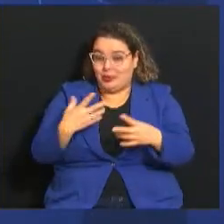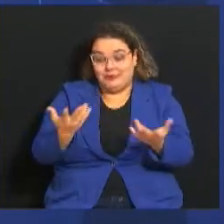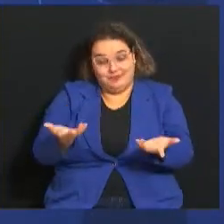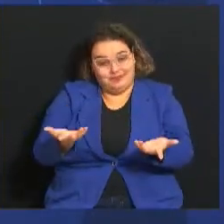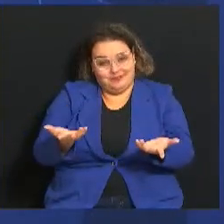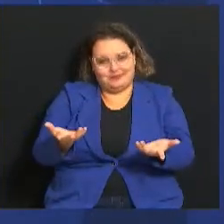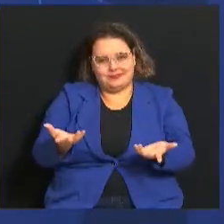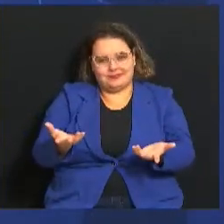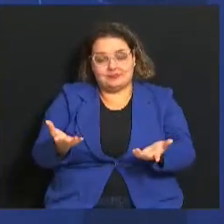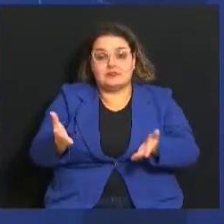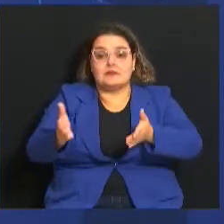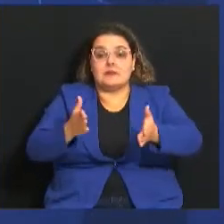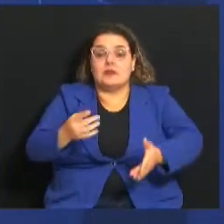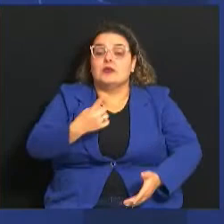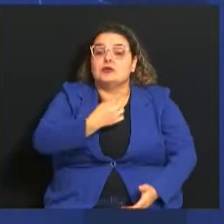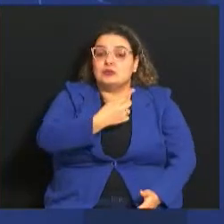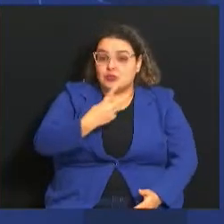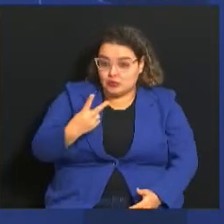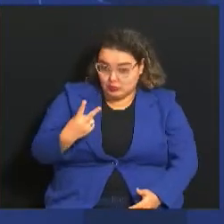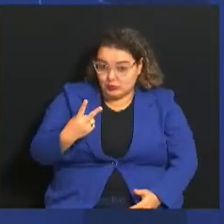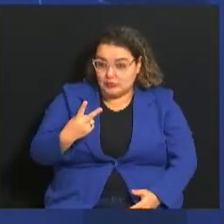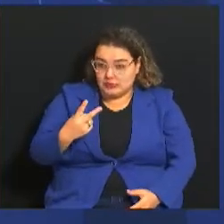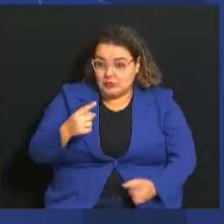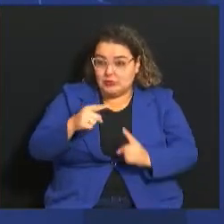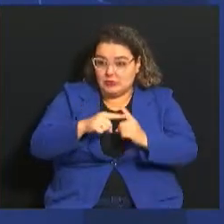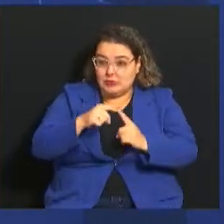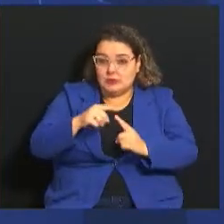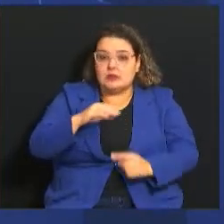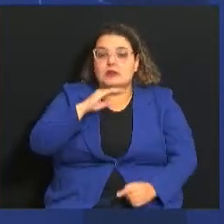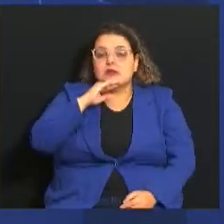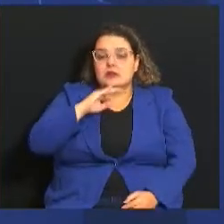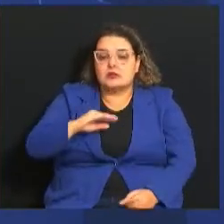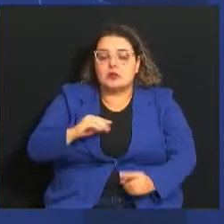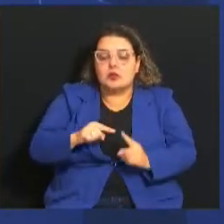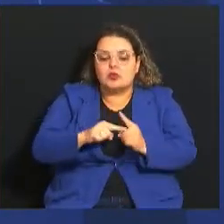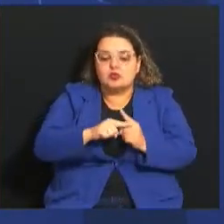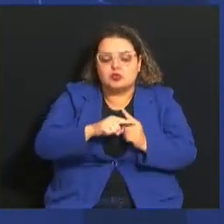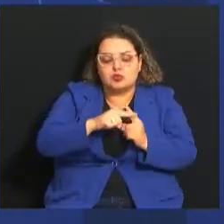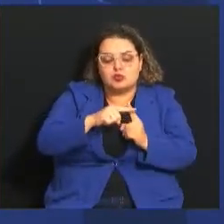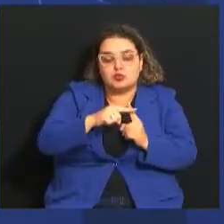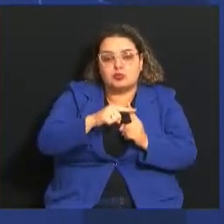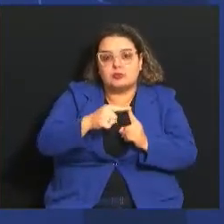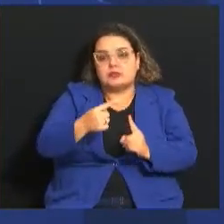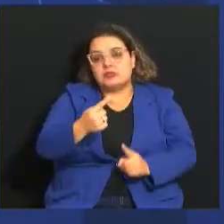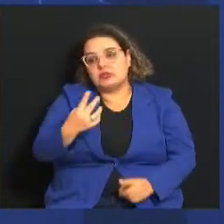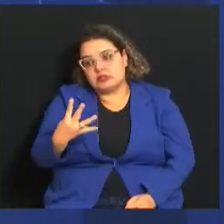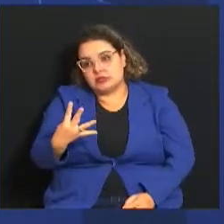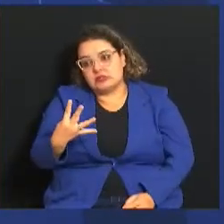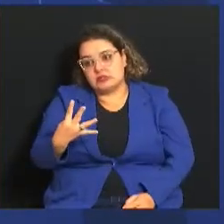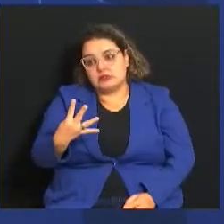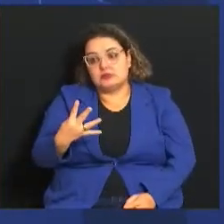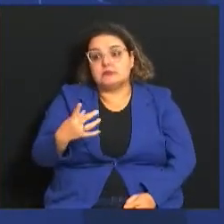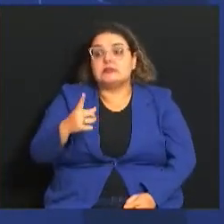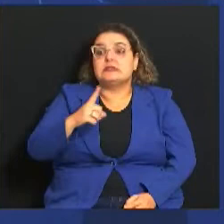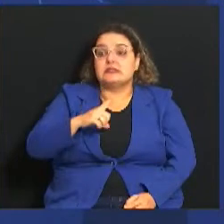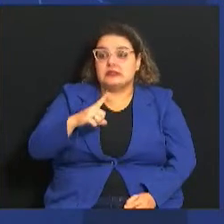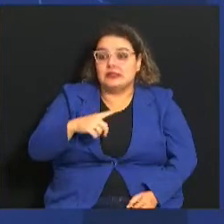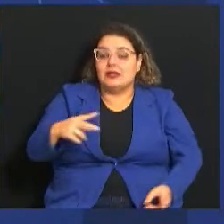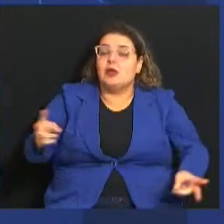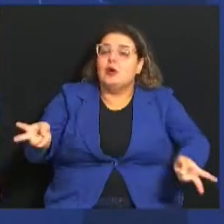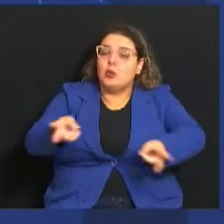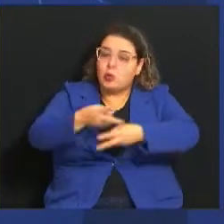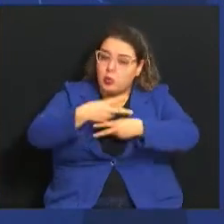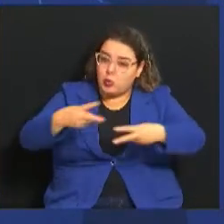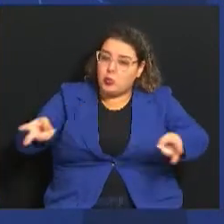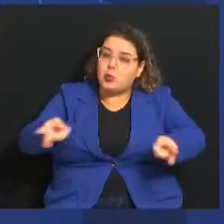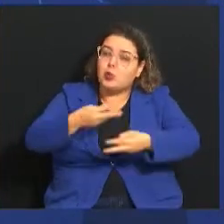momento 12 graus e à tarde deve subir um pouquinho, no máximo de 14, mas tem previsão de vento aqui na